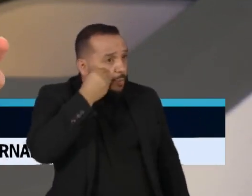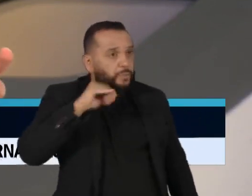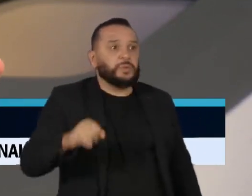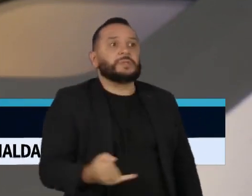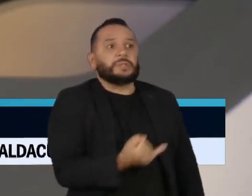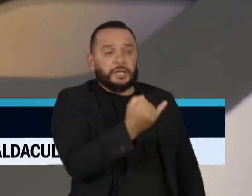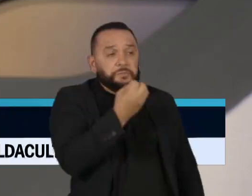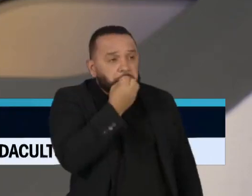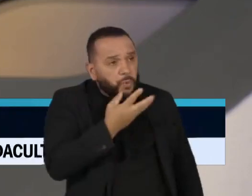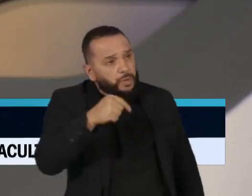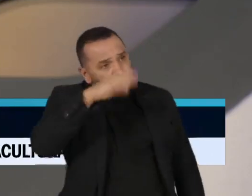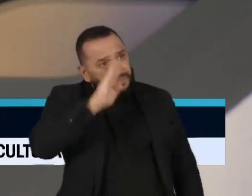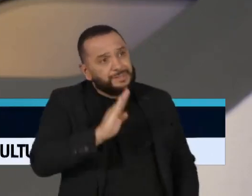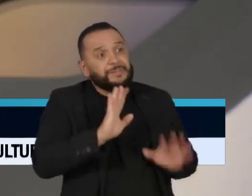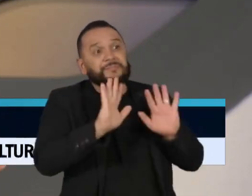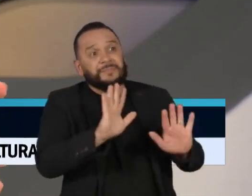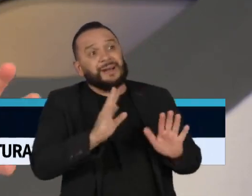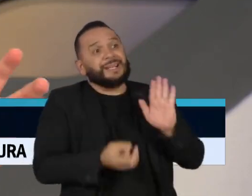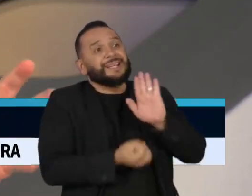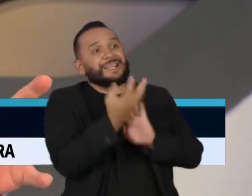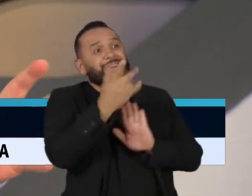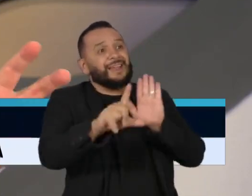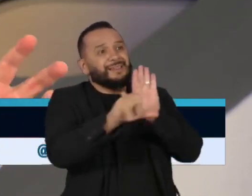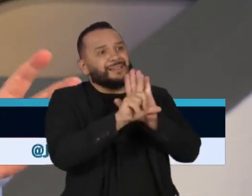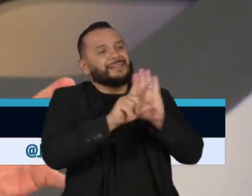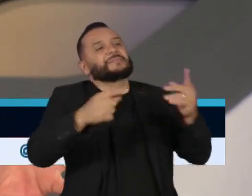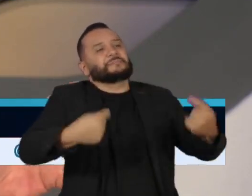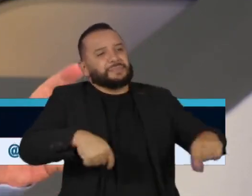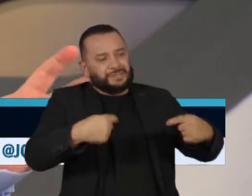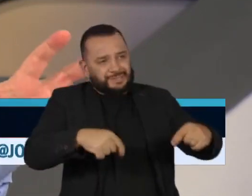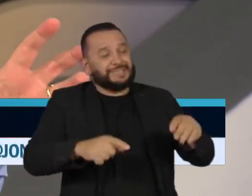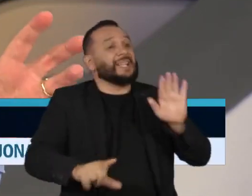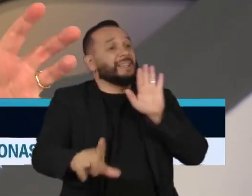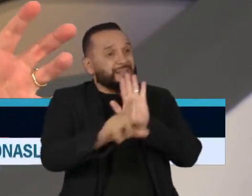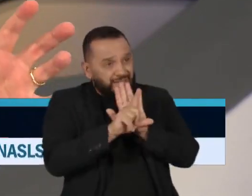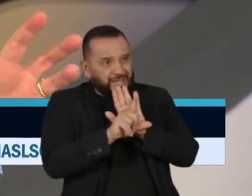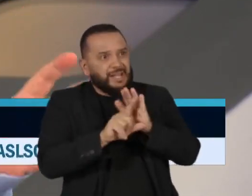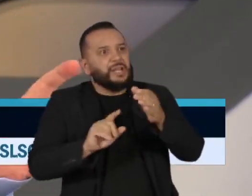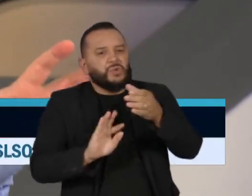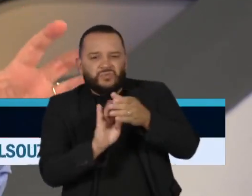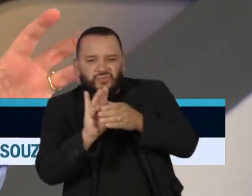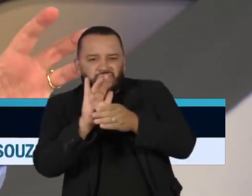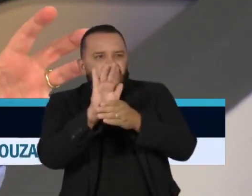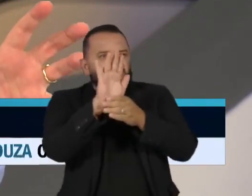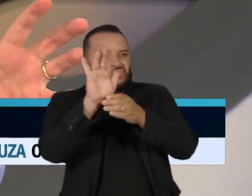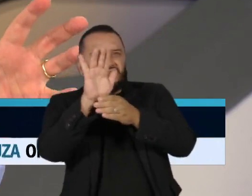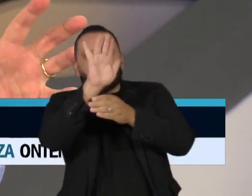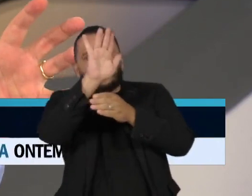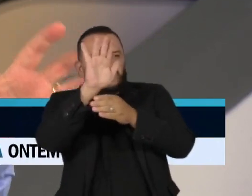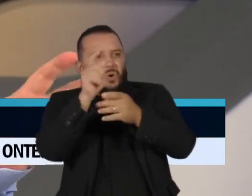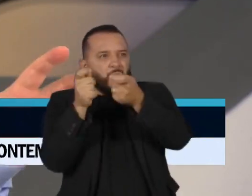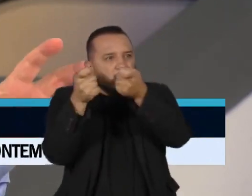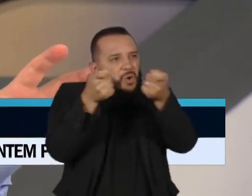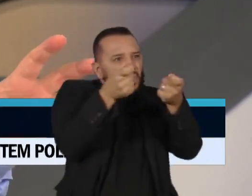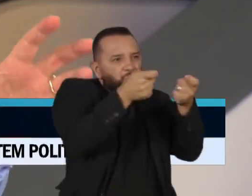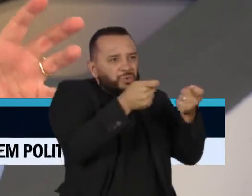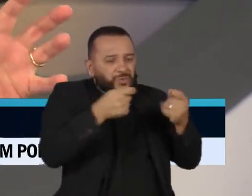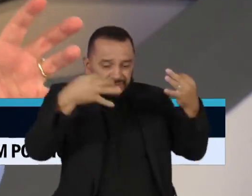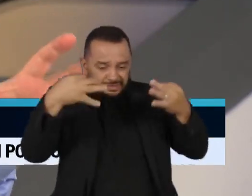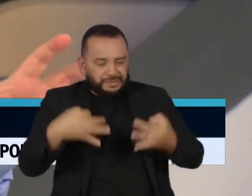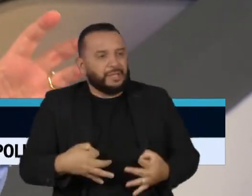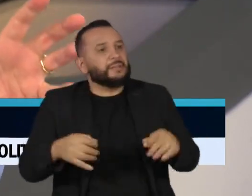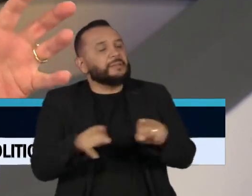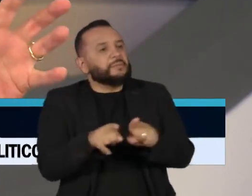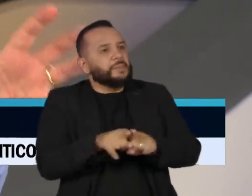haja regulação deste mercado e desde que haja uma fiscalização sobre o uso da Terra